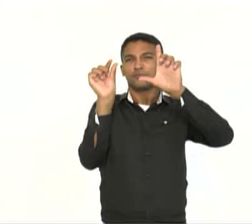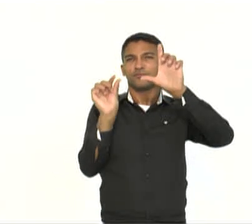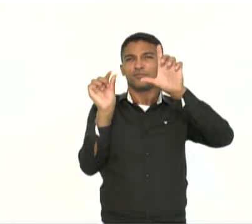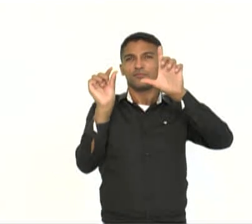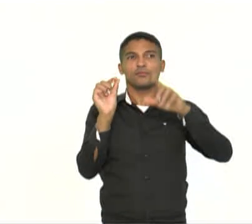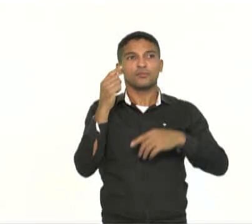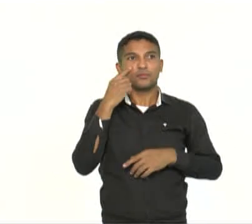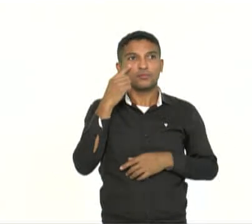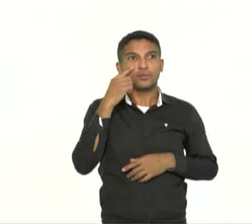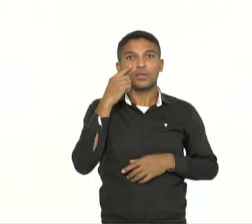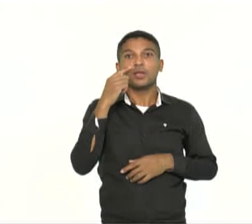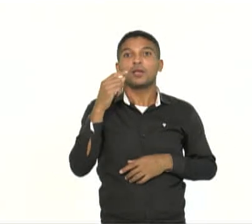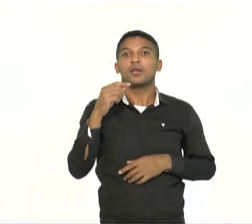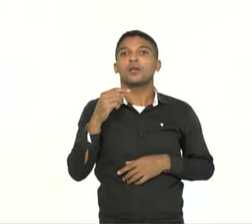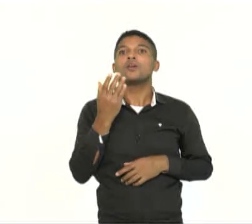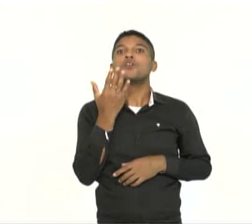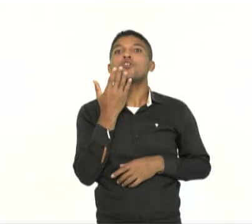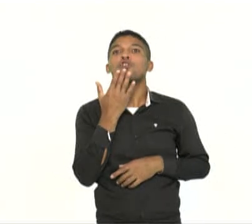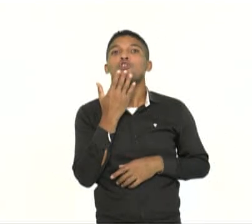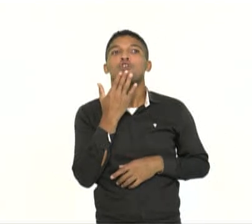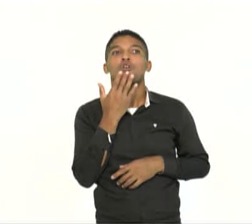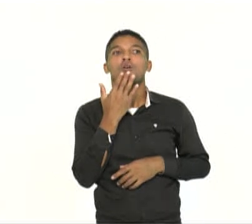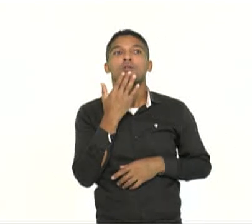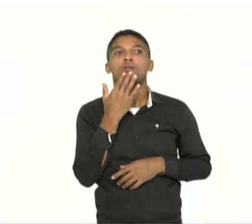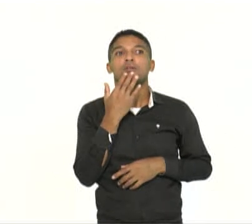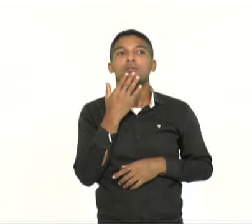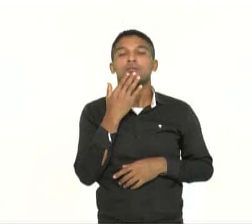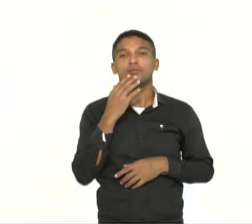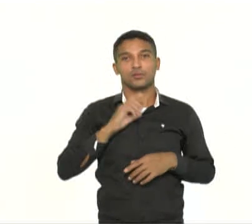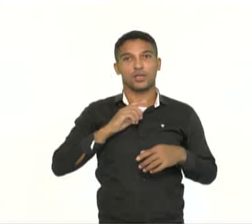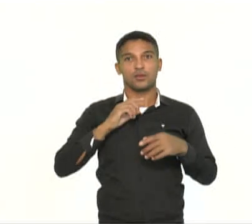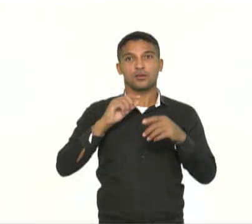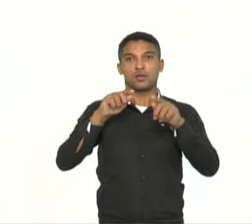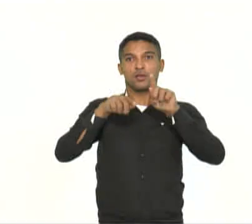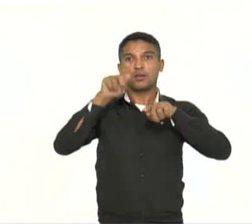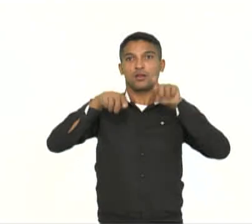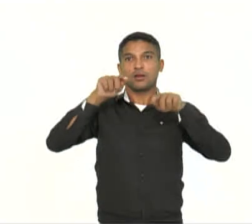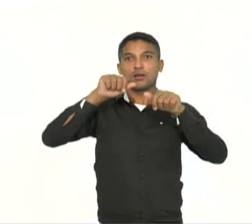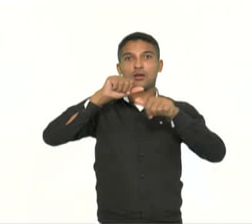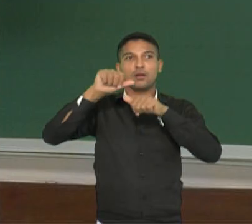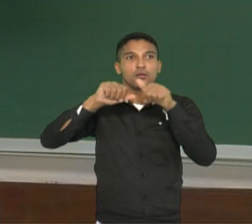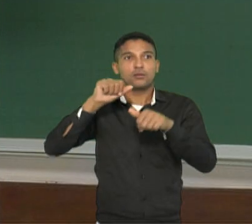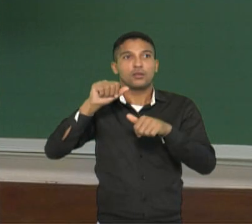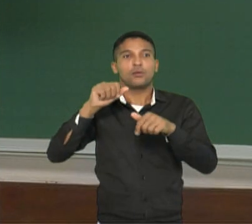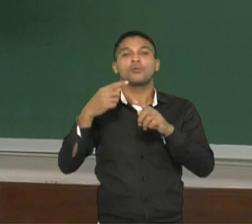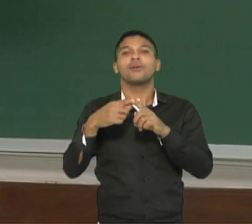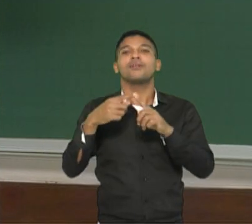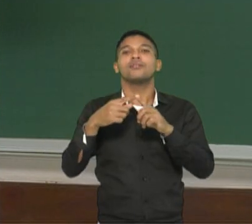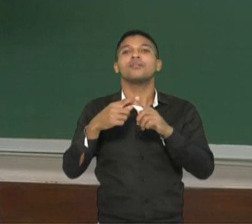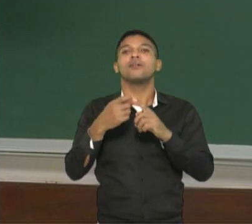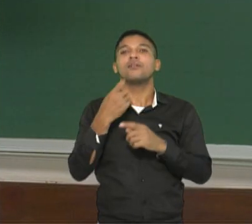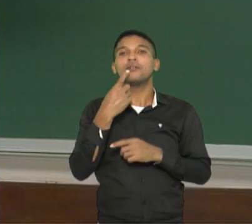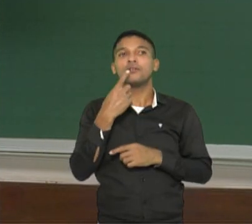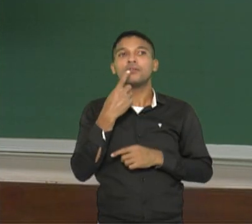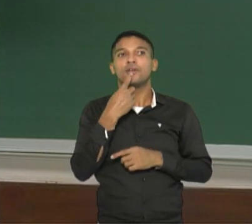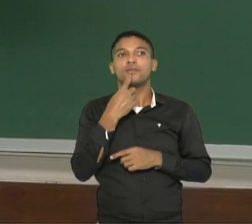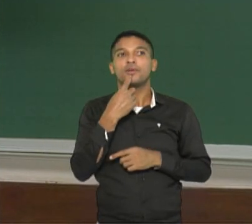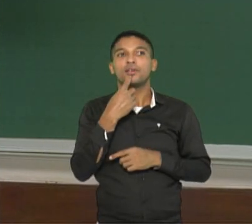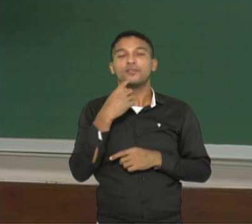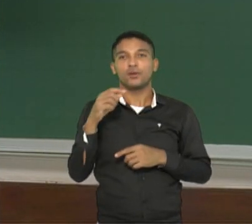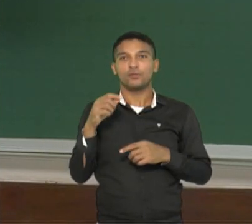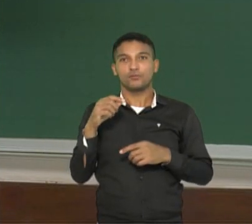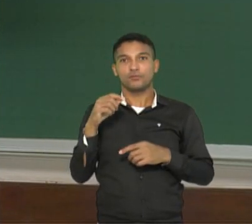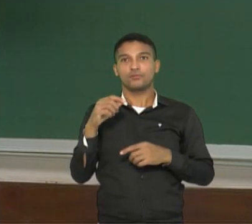quentes. À medida com que nós temos a variação das cores, que nós temos um aquecimento das cores, nós estamos saindo das